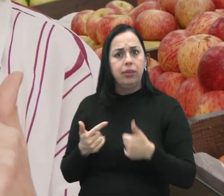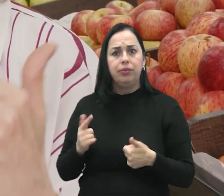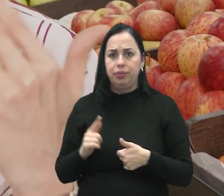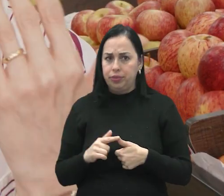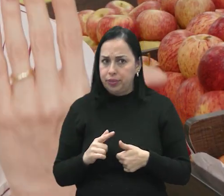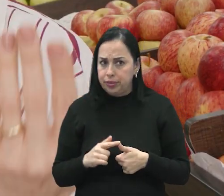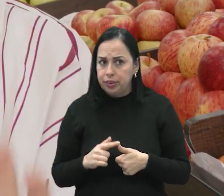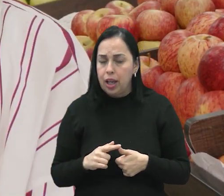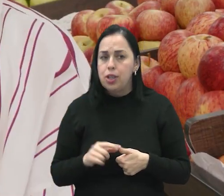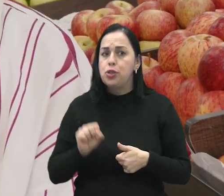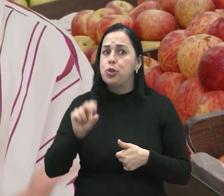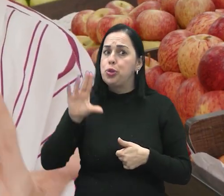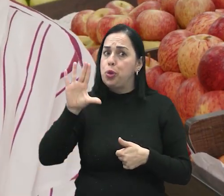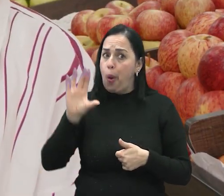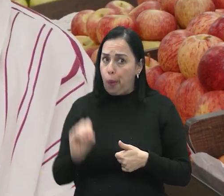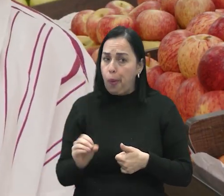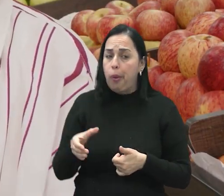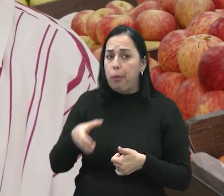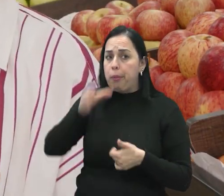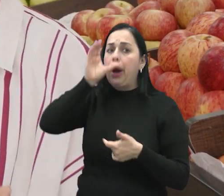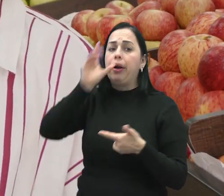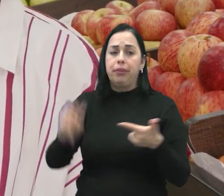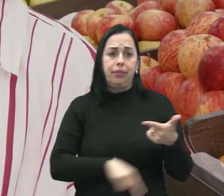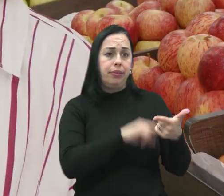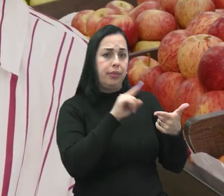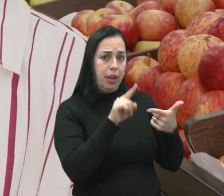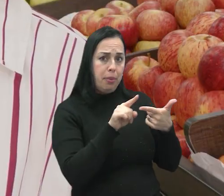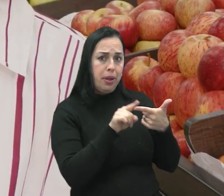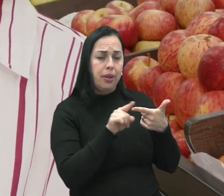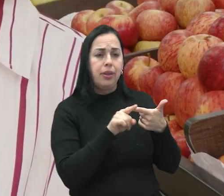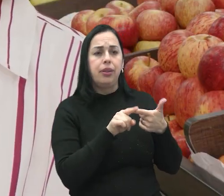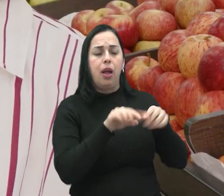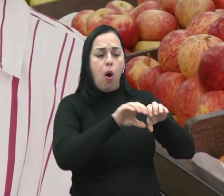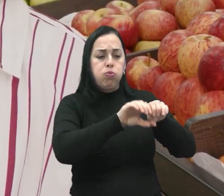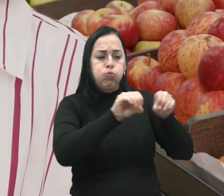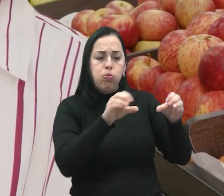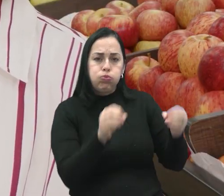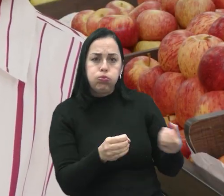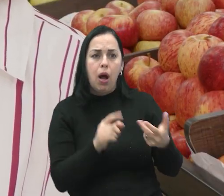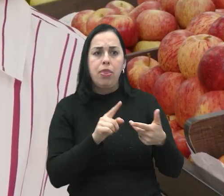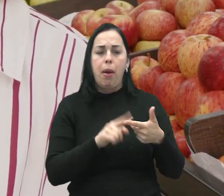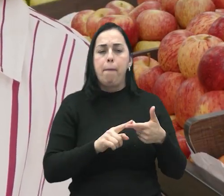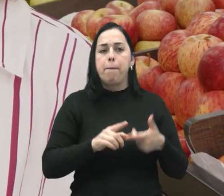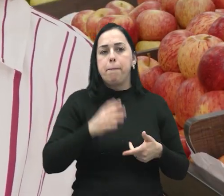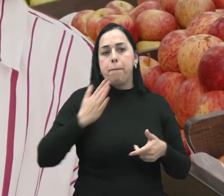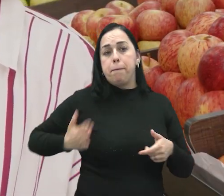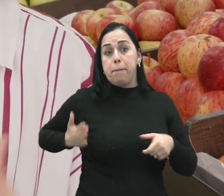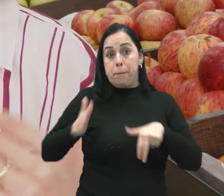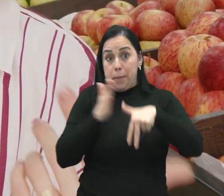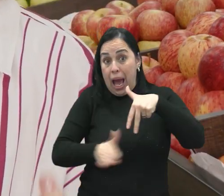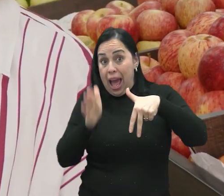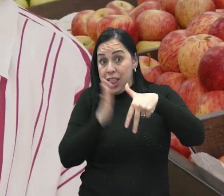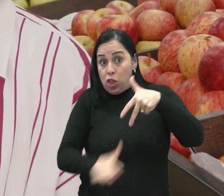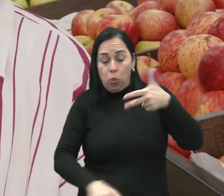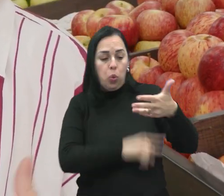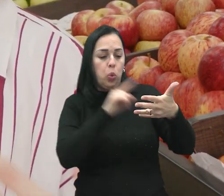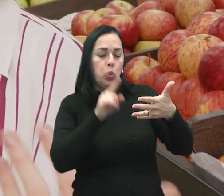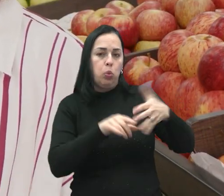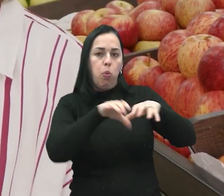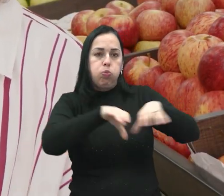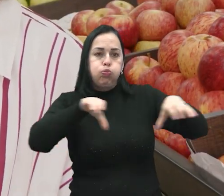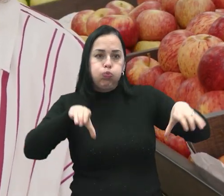vão desde sucos, bebidas, até, de fato, linguiça, presunto,